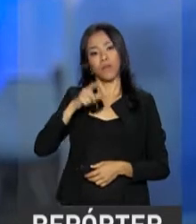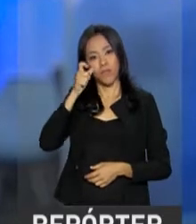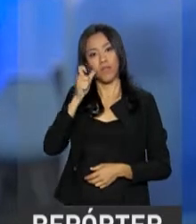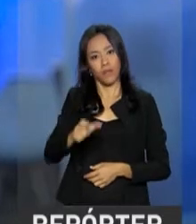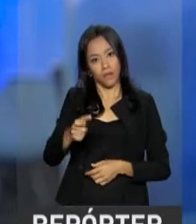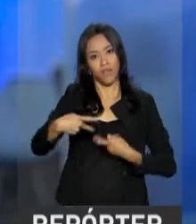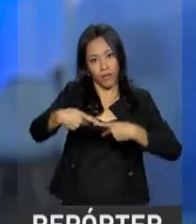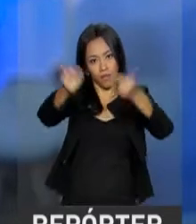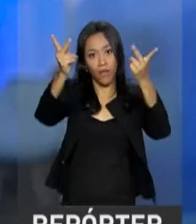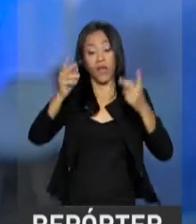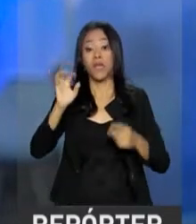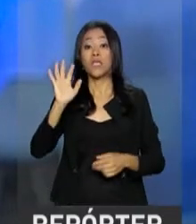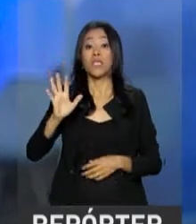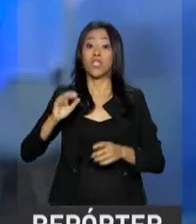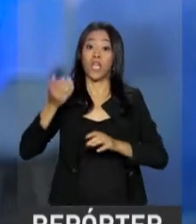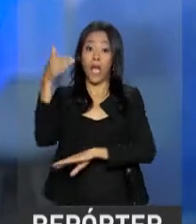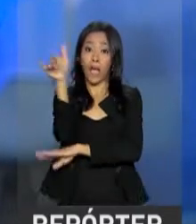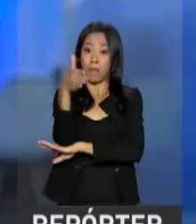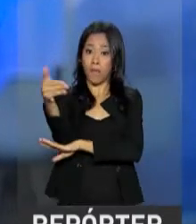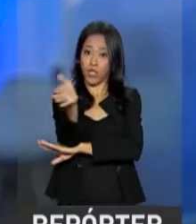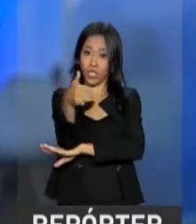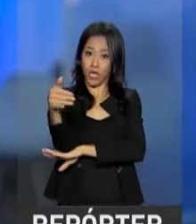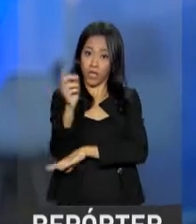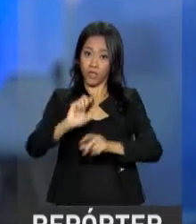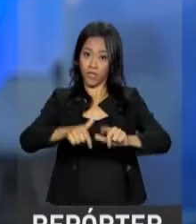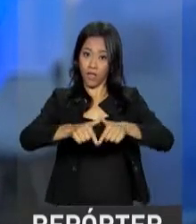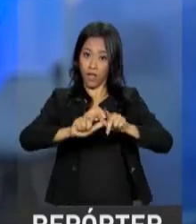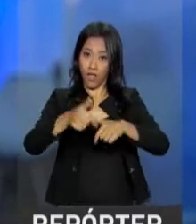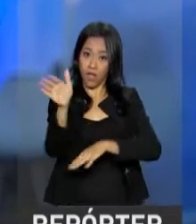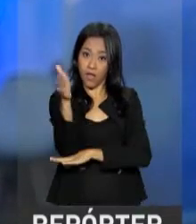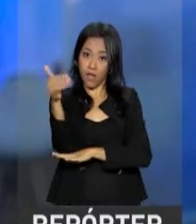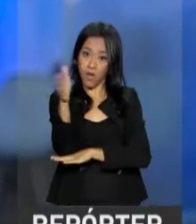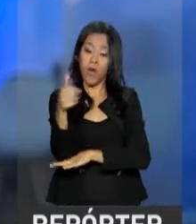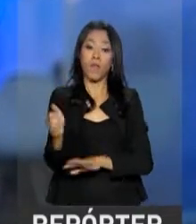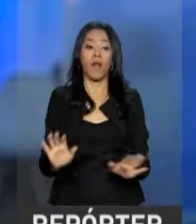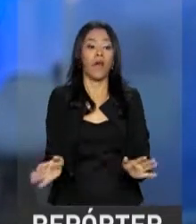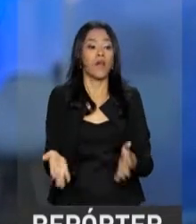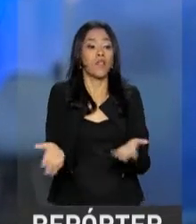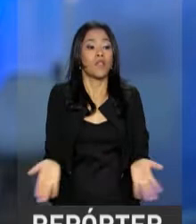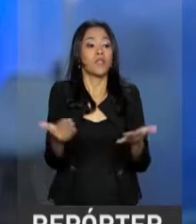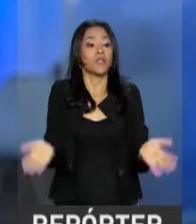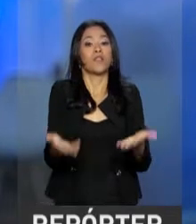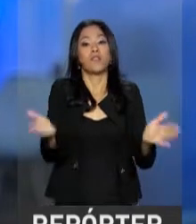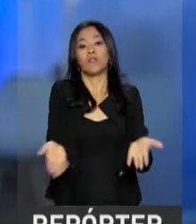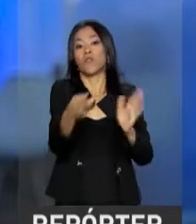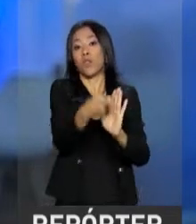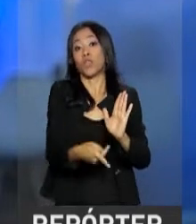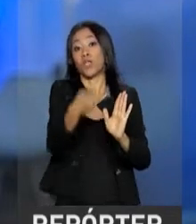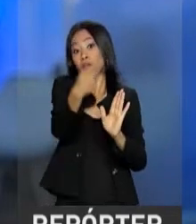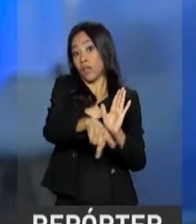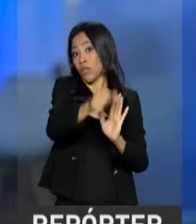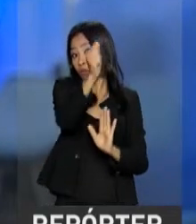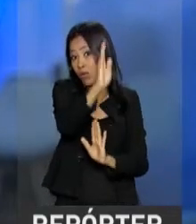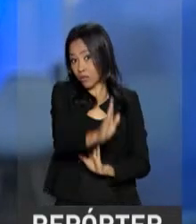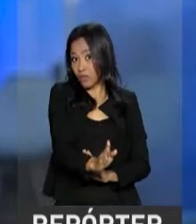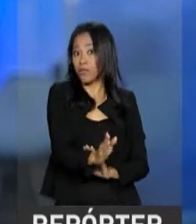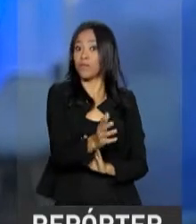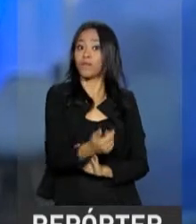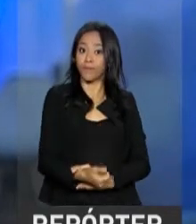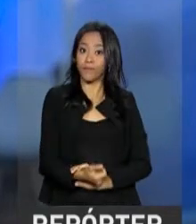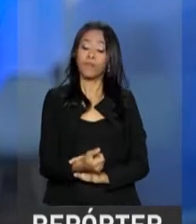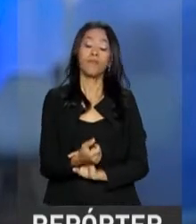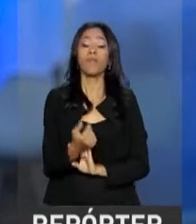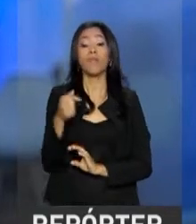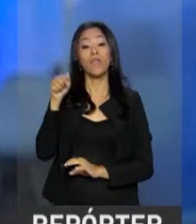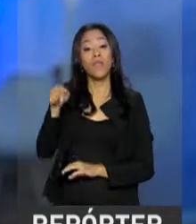principalmente desde a Embaixada de Israel, trabalhamos o tempo todo para tentar promover esse tipo de projetos aqui no Brasil. E